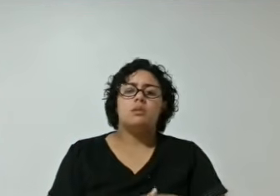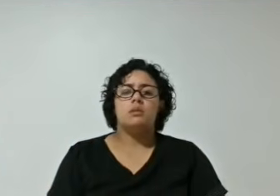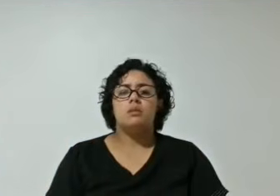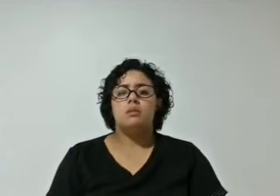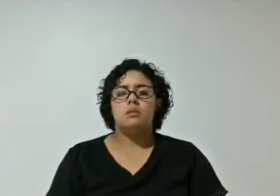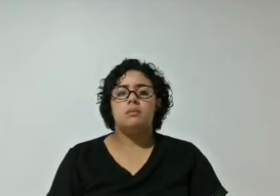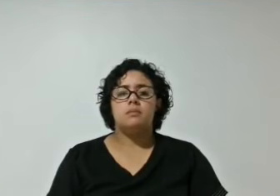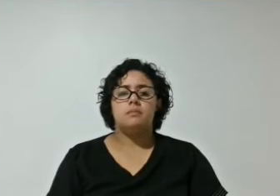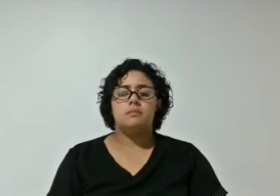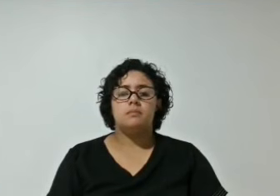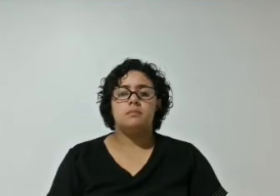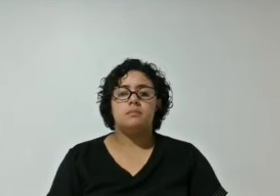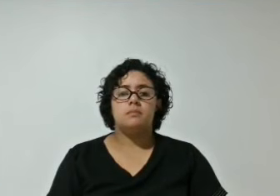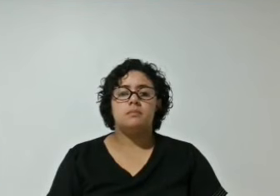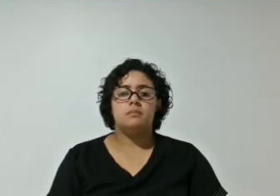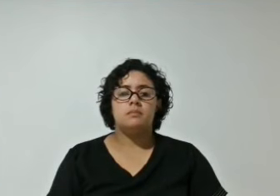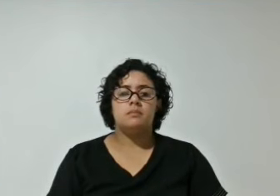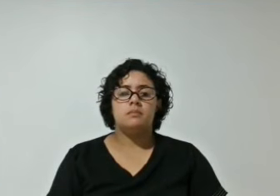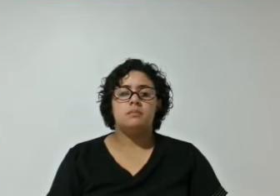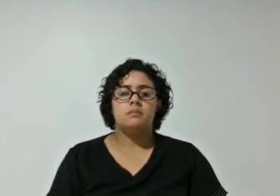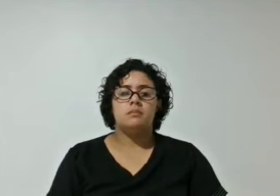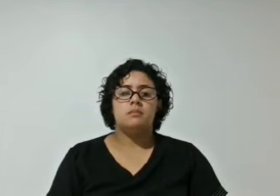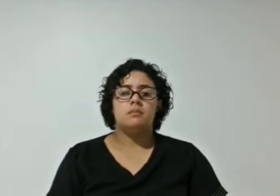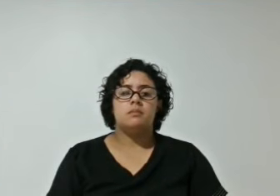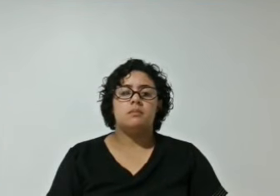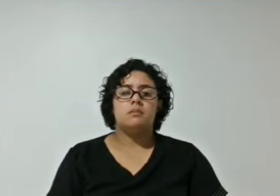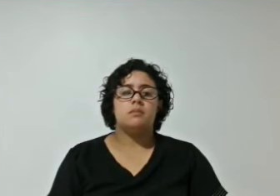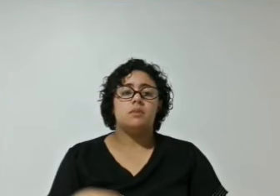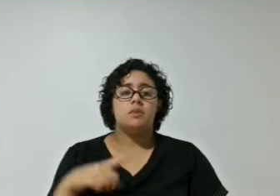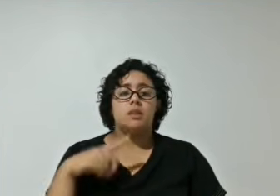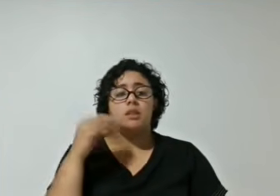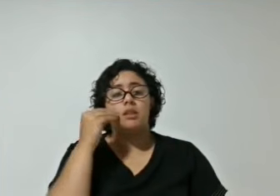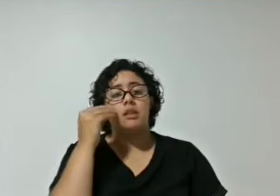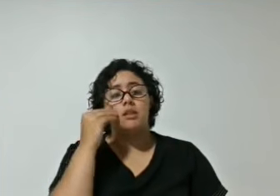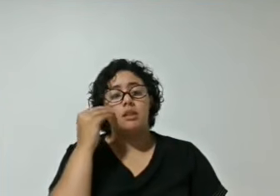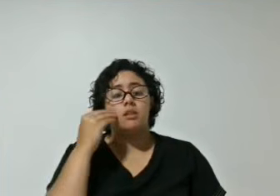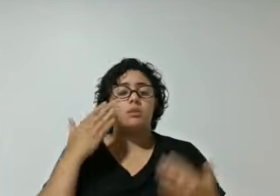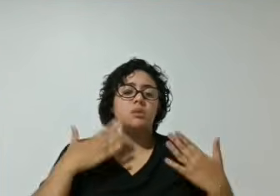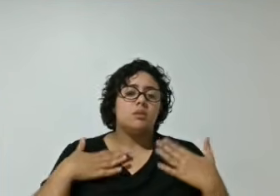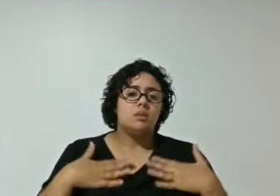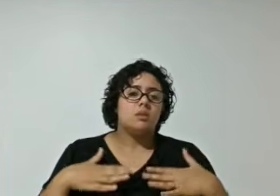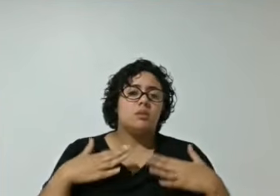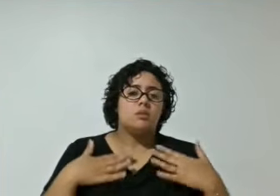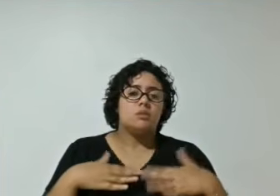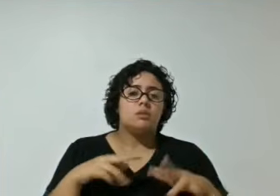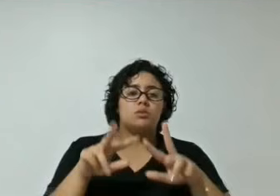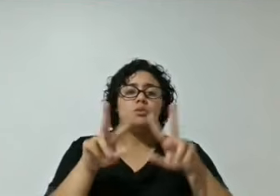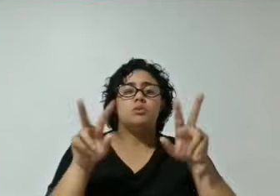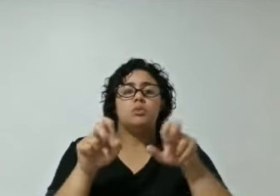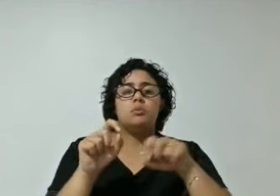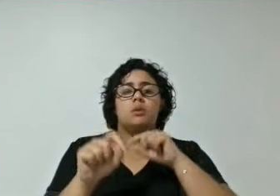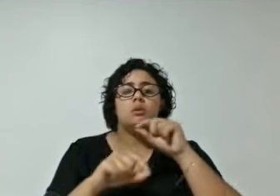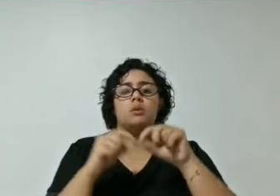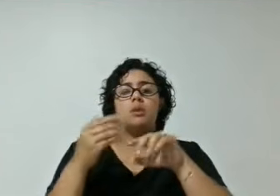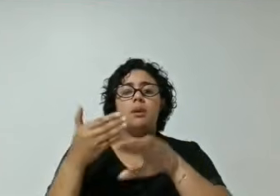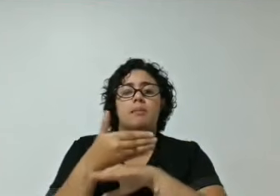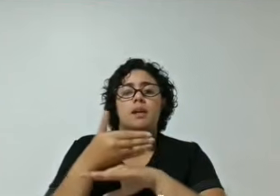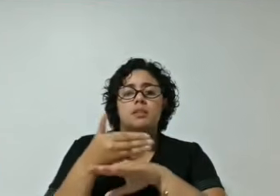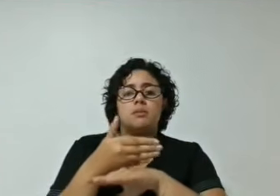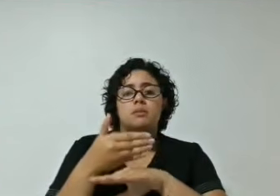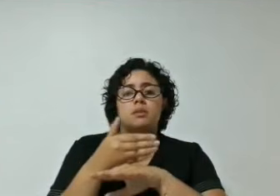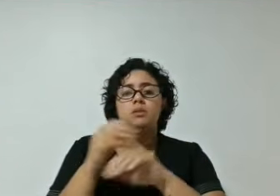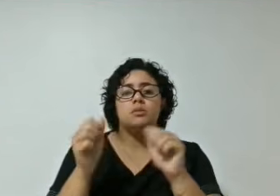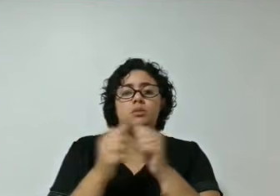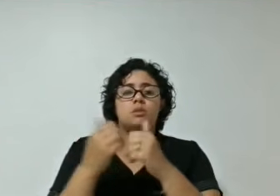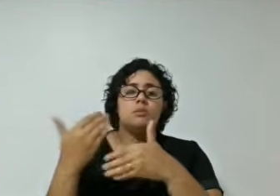diretoria, tem tentado nos deixar bem tranquilos sobre estar participativos dos processos.